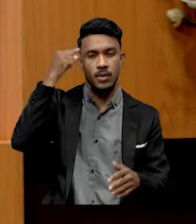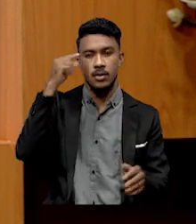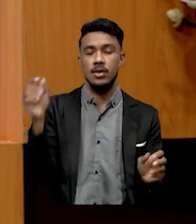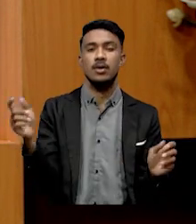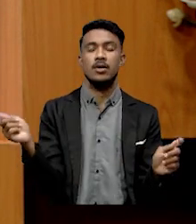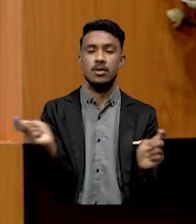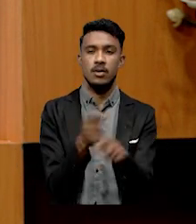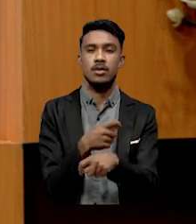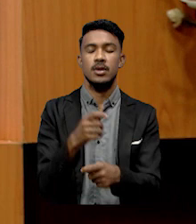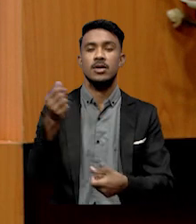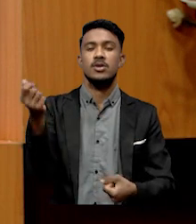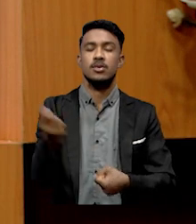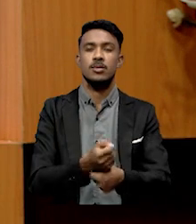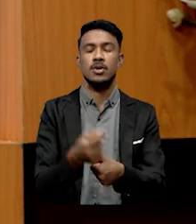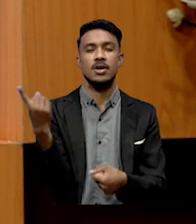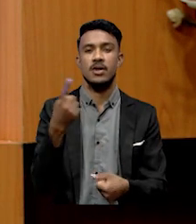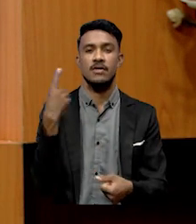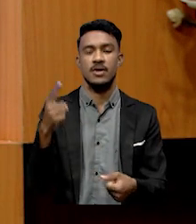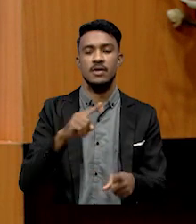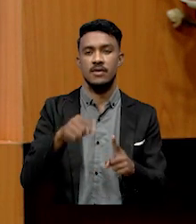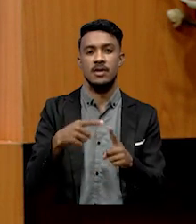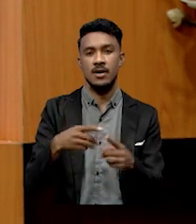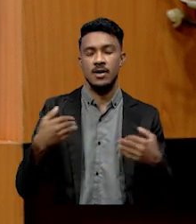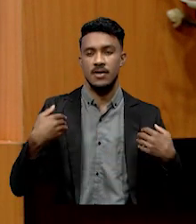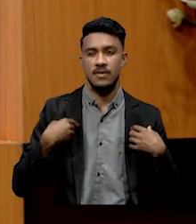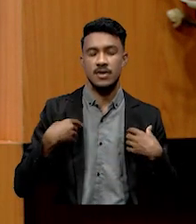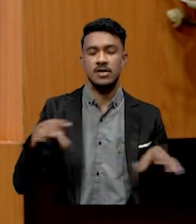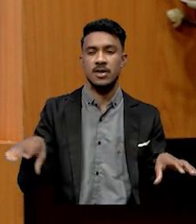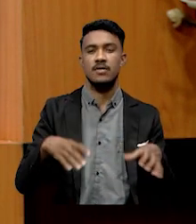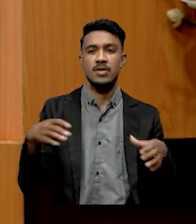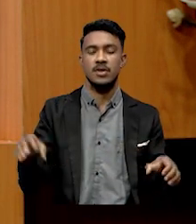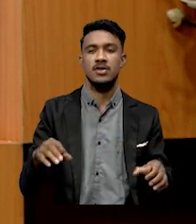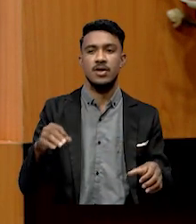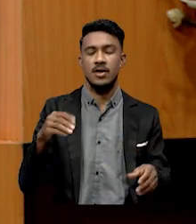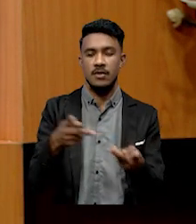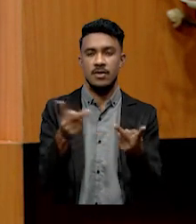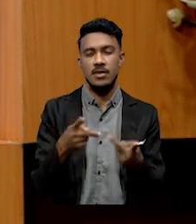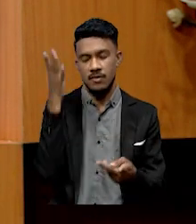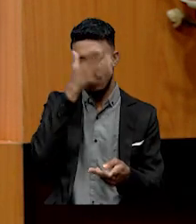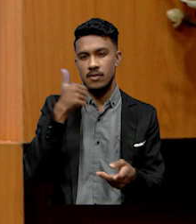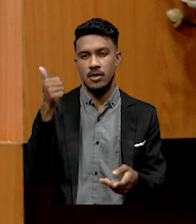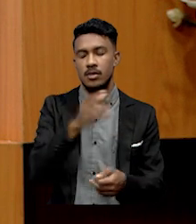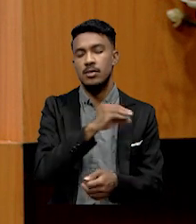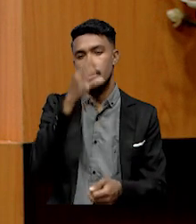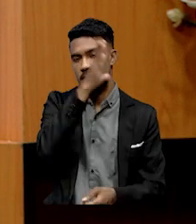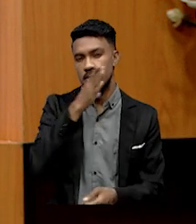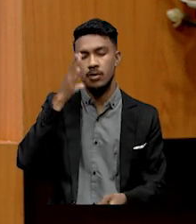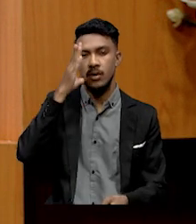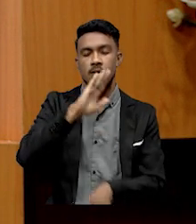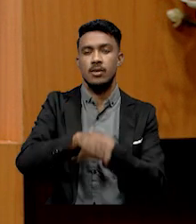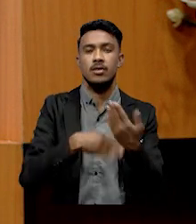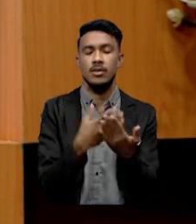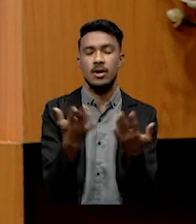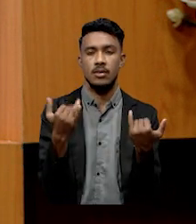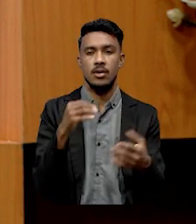fatin. Sem projeto balo ni setor turismo, setor fábrica ni an agricultura mos. Agora, kona